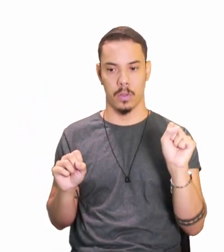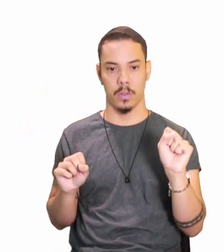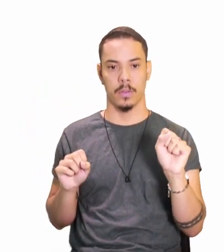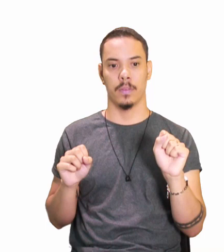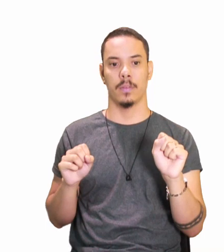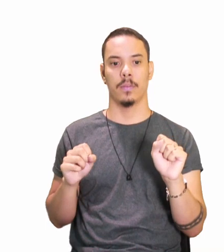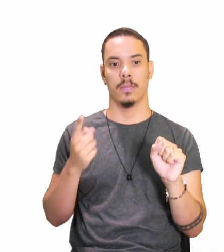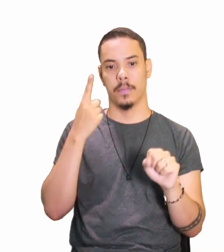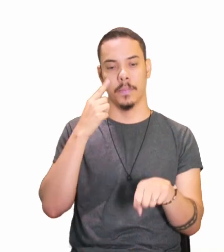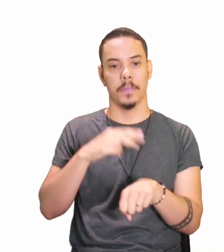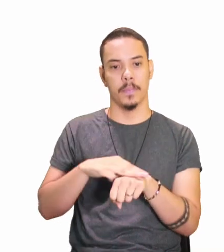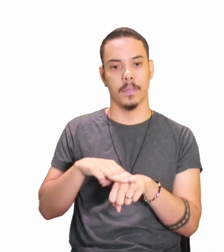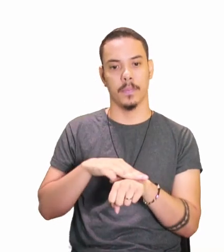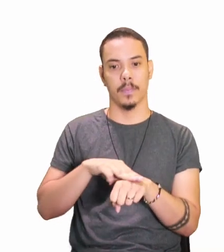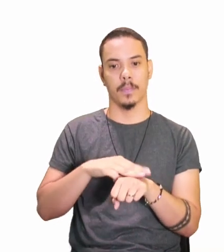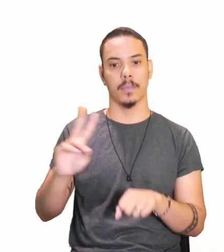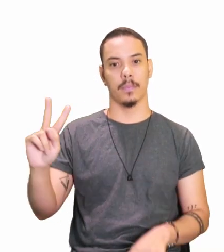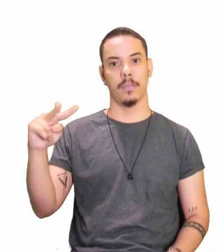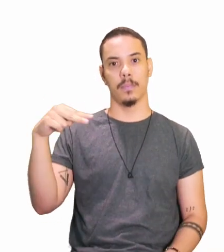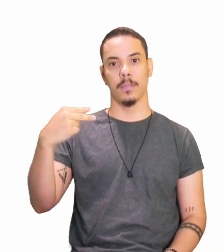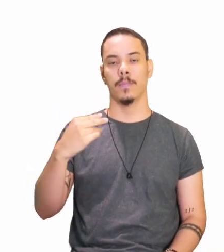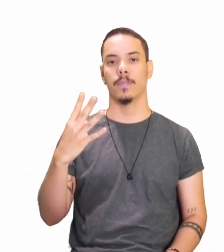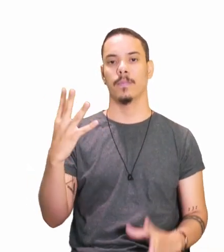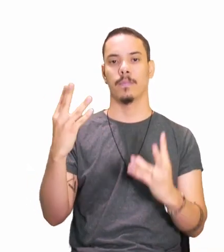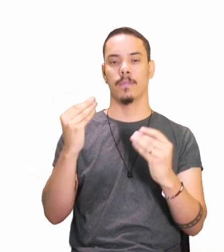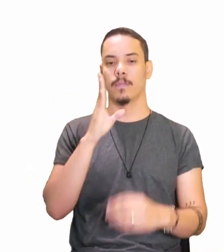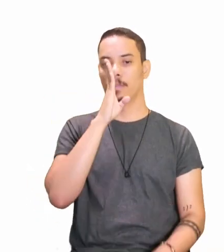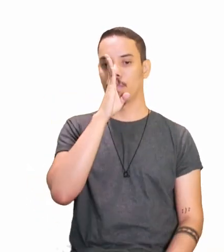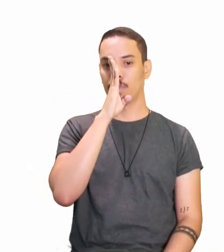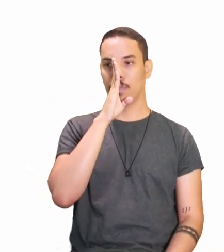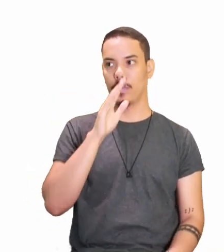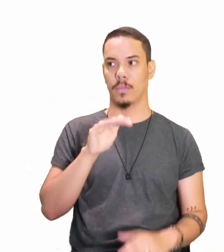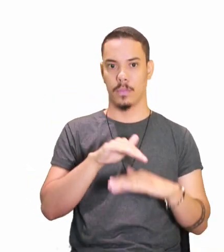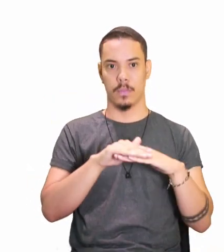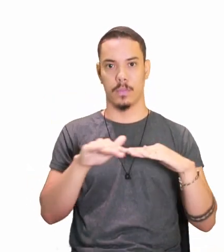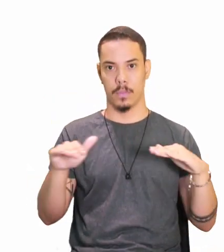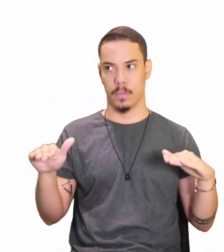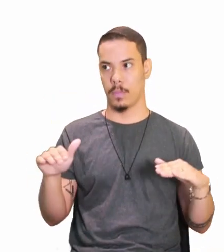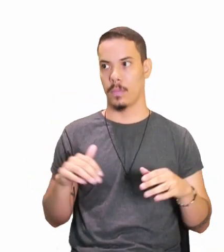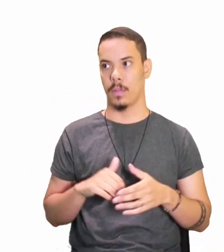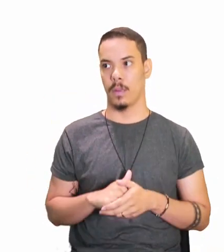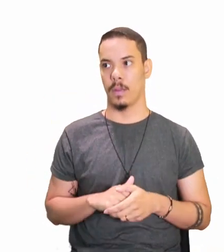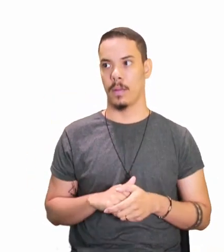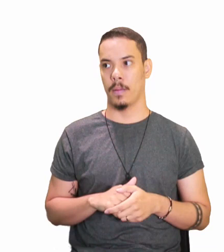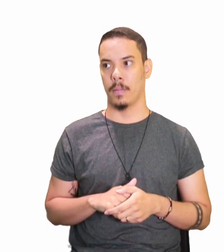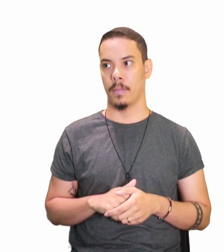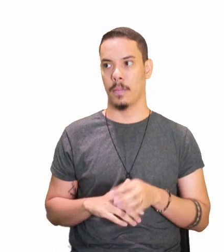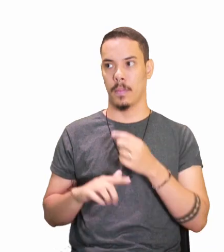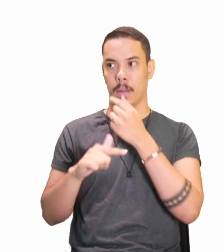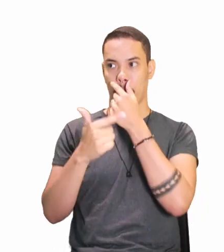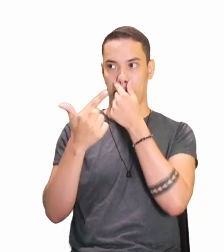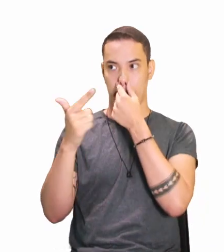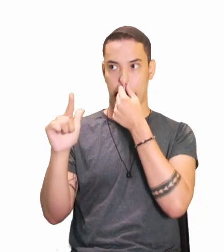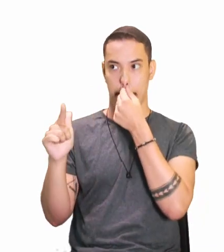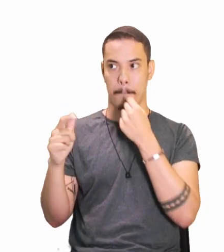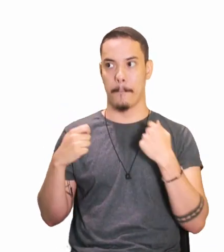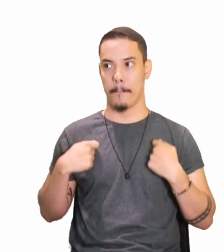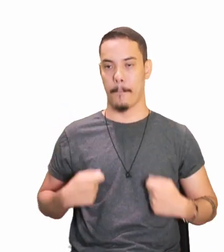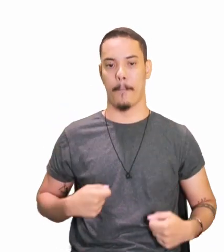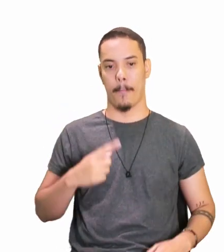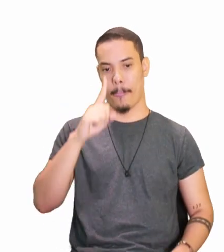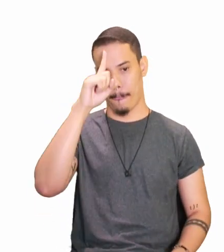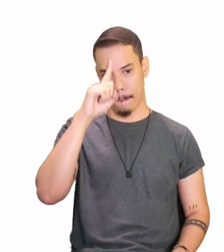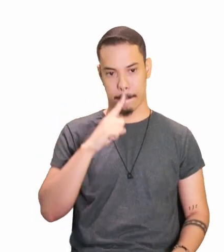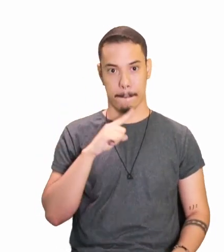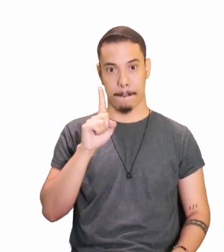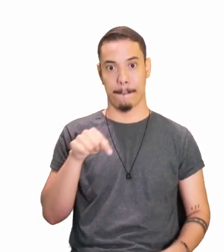olhos castanhos olhavam-me silenciosamente. Outra aqui, ó. A blusa amarela é